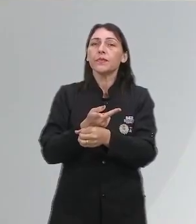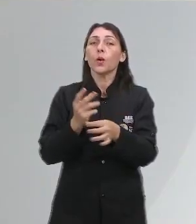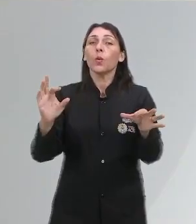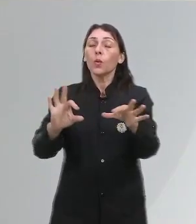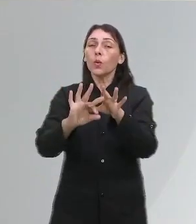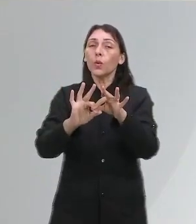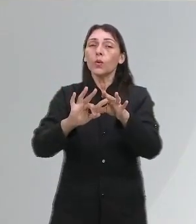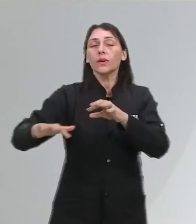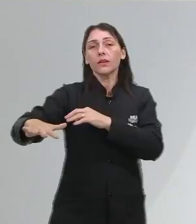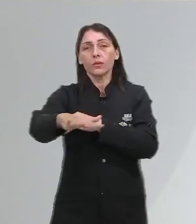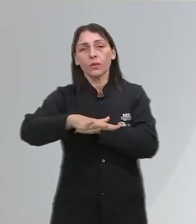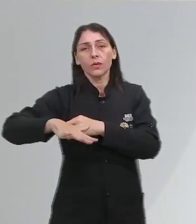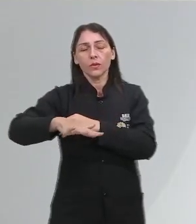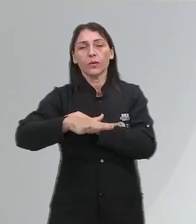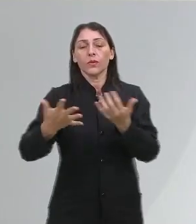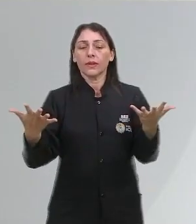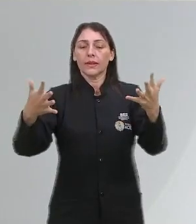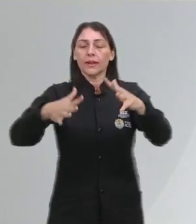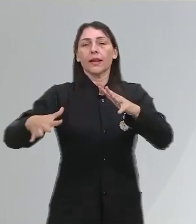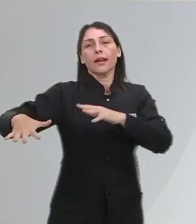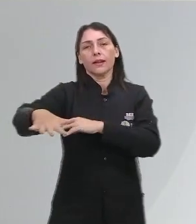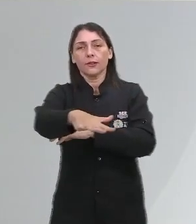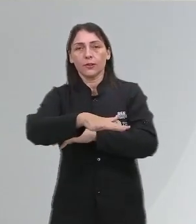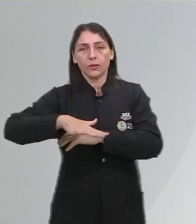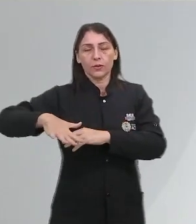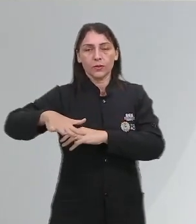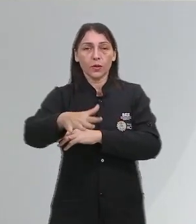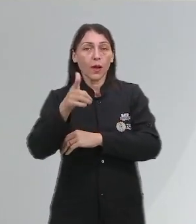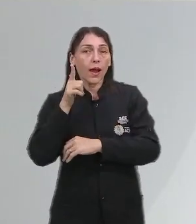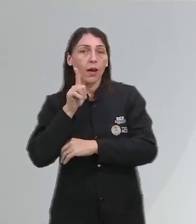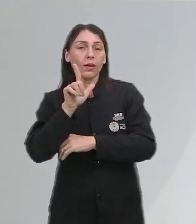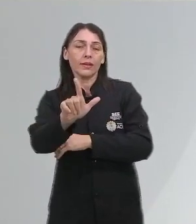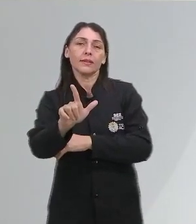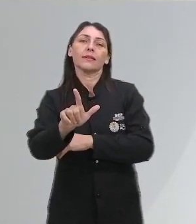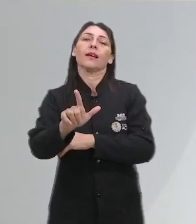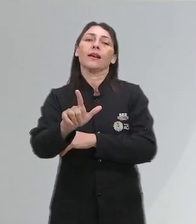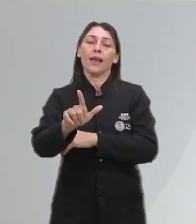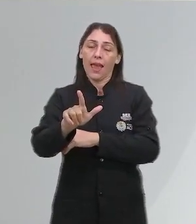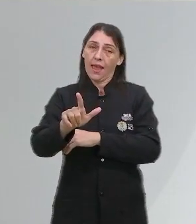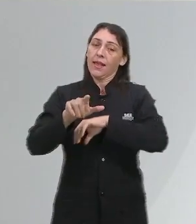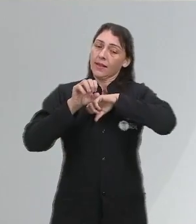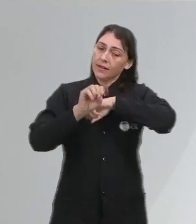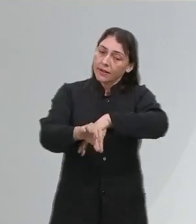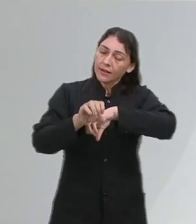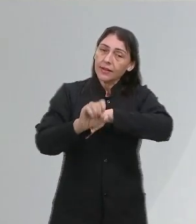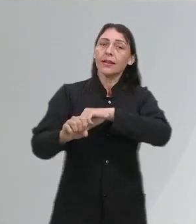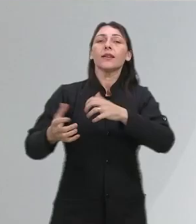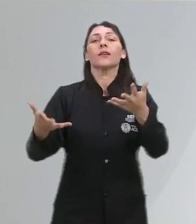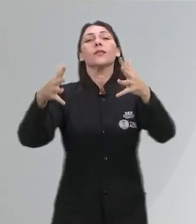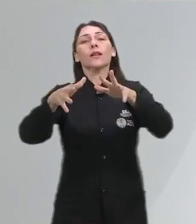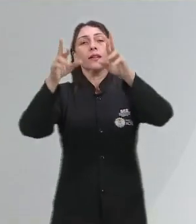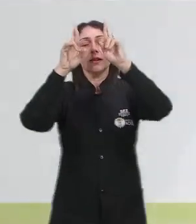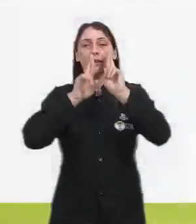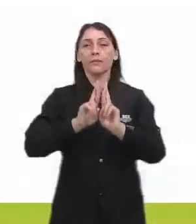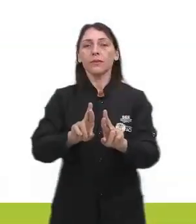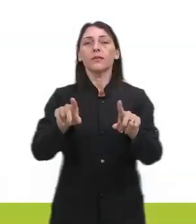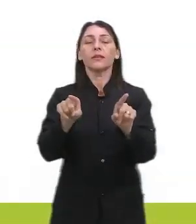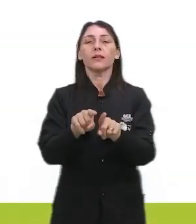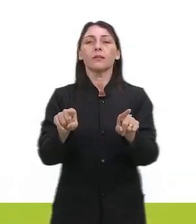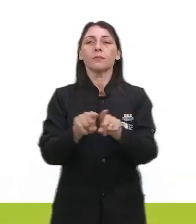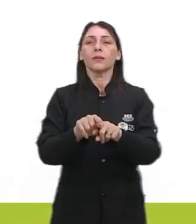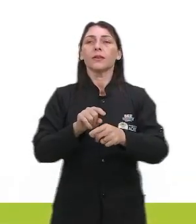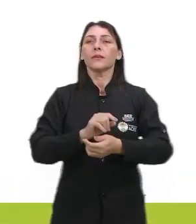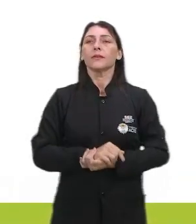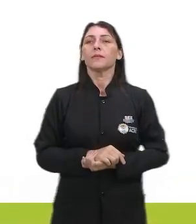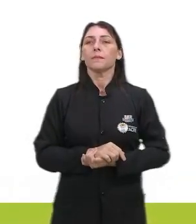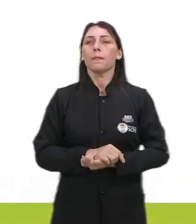unir a todos, né? Integrar a todos, atingir a todos. E é esse trabalho de inclusão e de forma respeitosa, beleza? Vamos ver se a